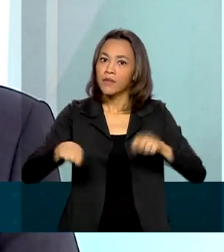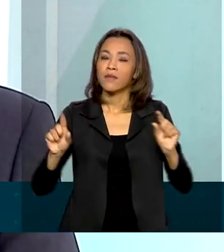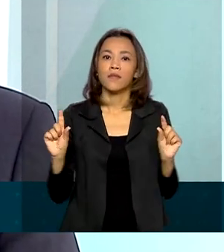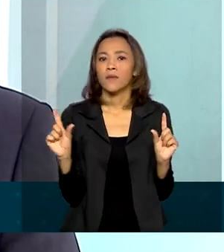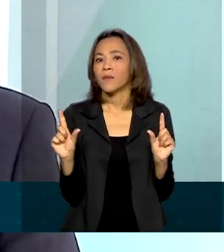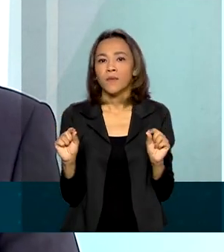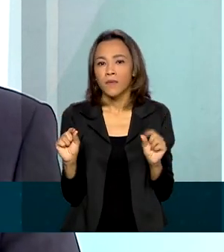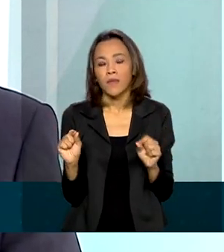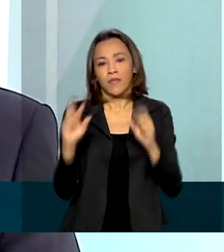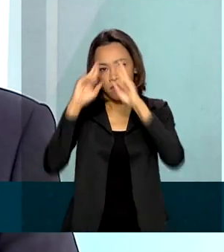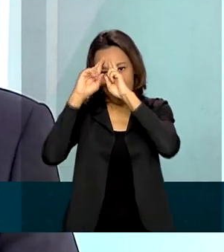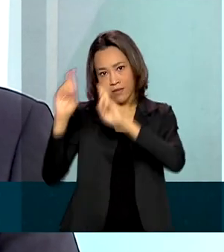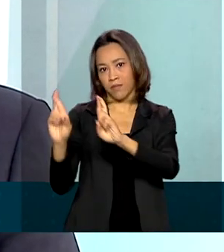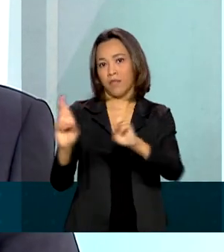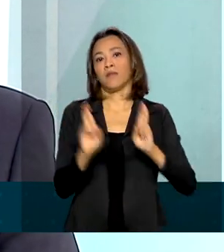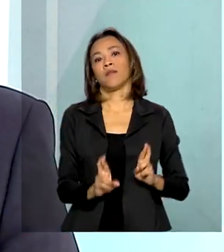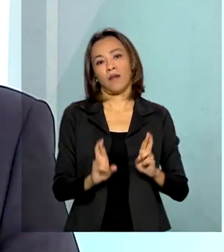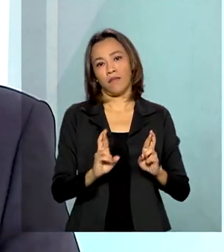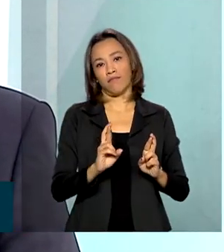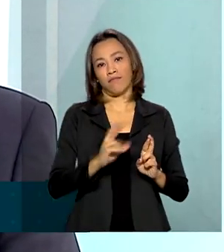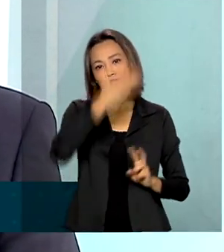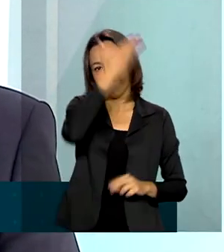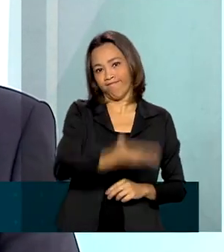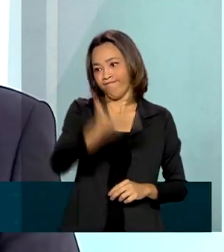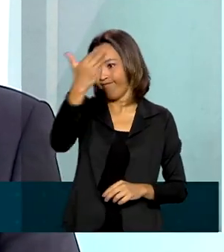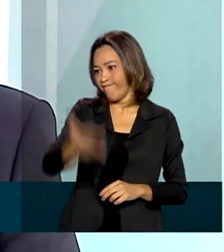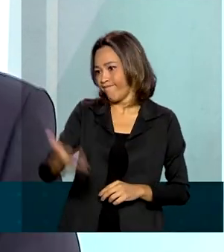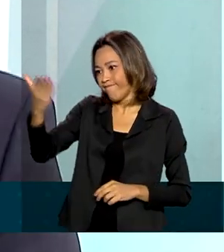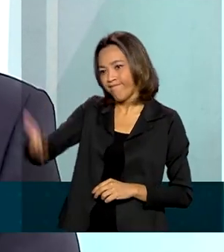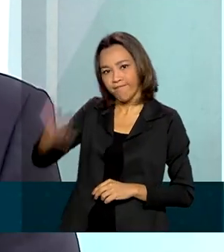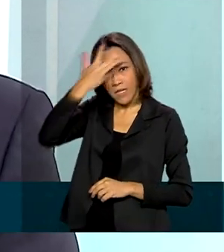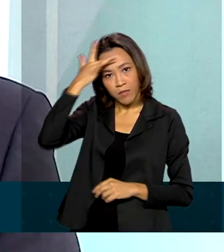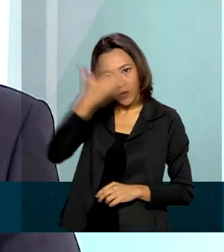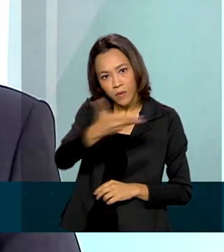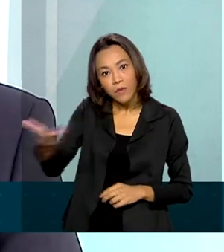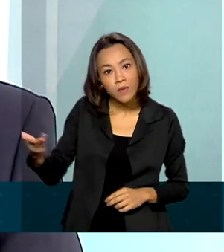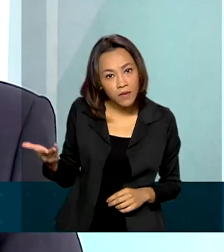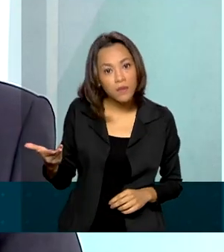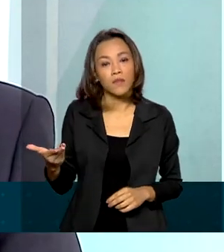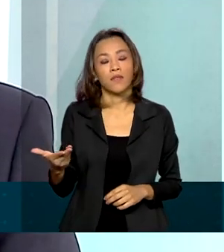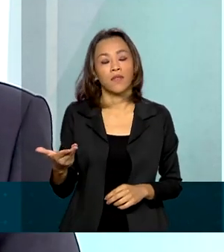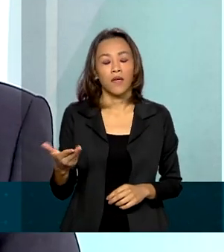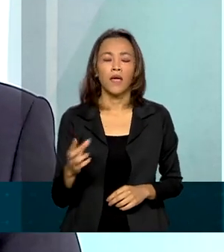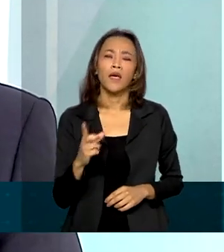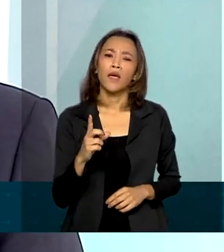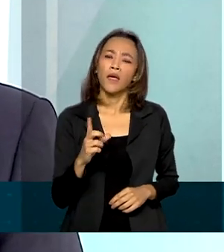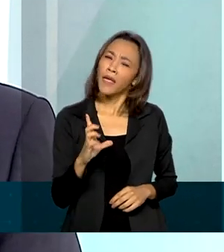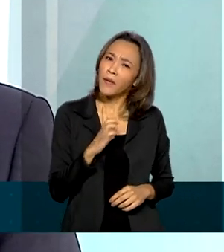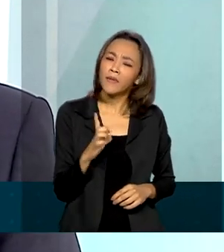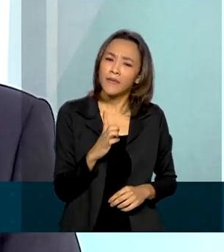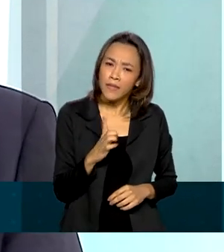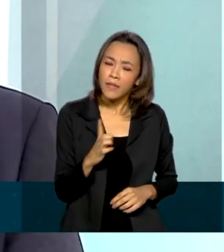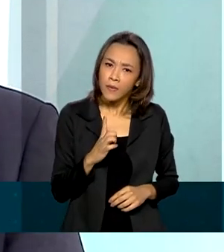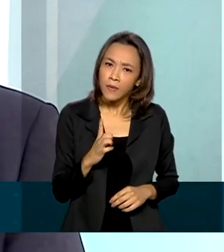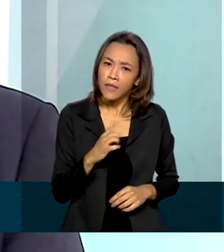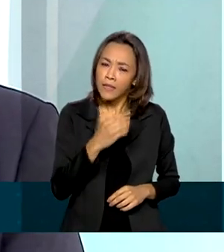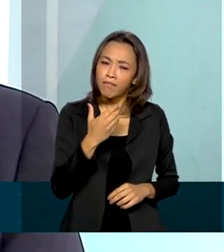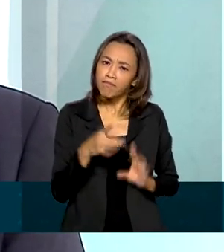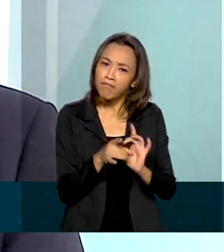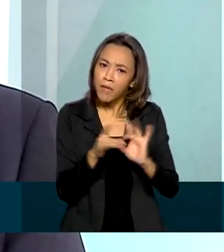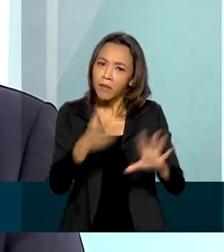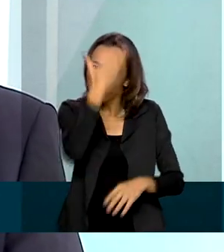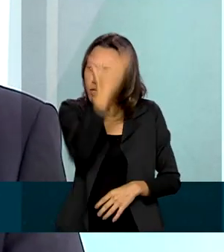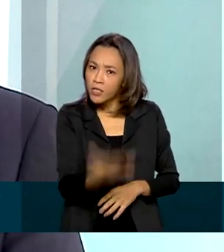a respeitar o cidadão. Então, vou dizer, eu tenho que permitir ao cidadão que